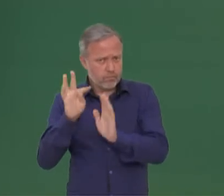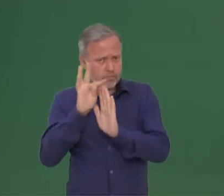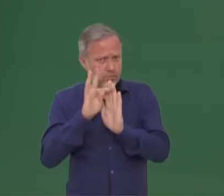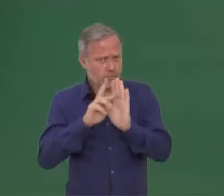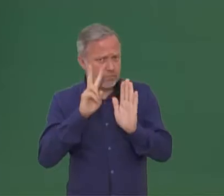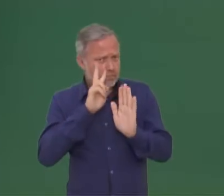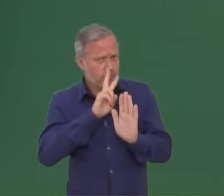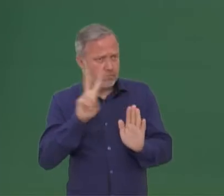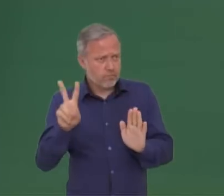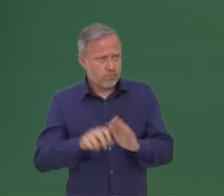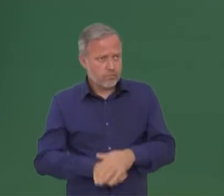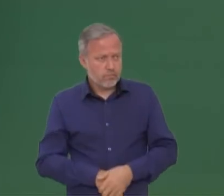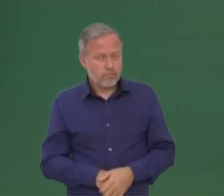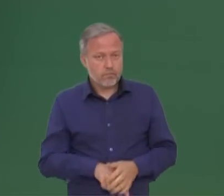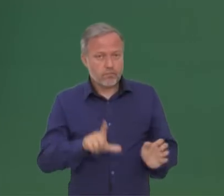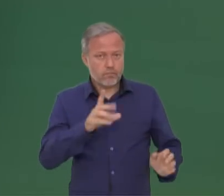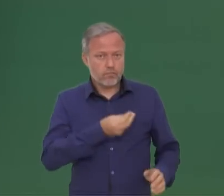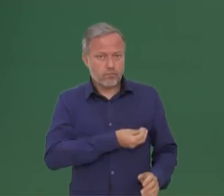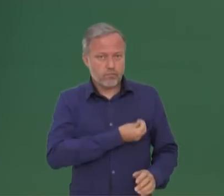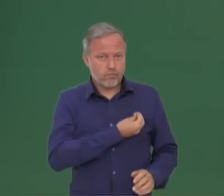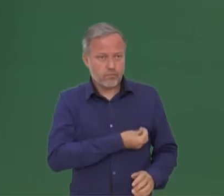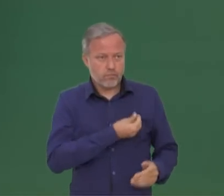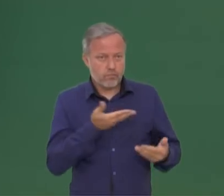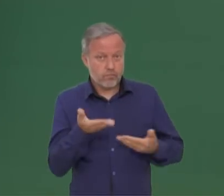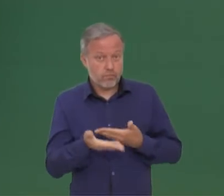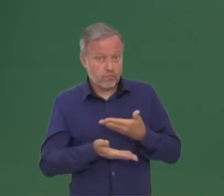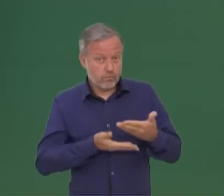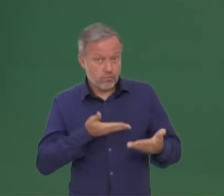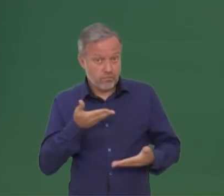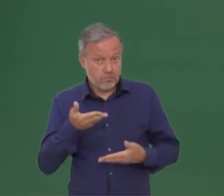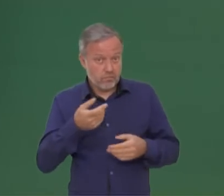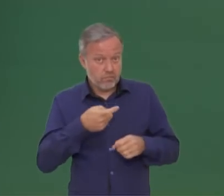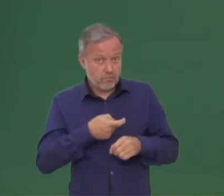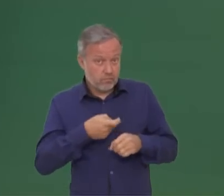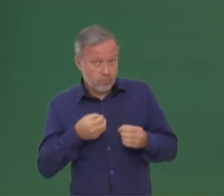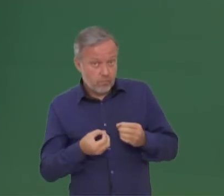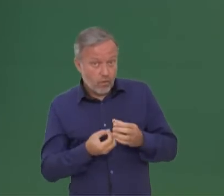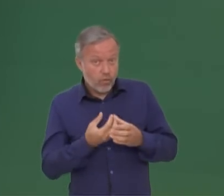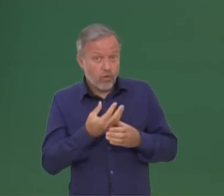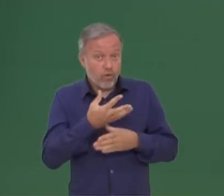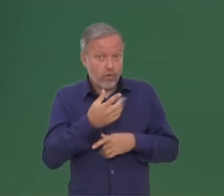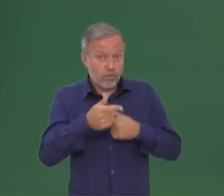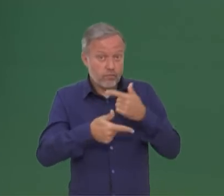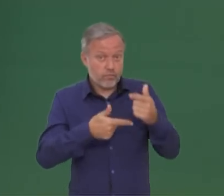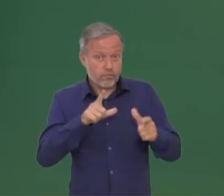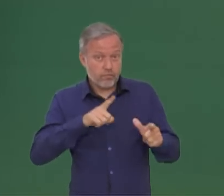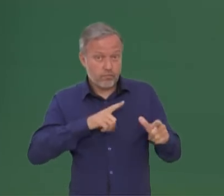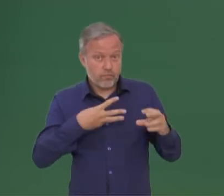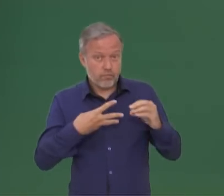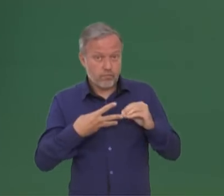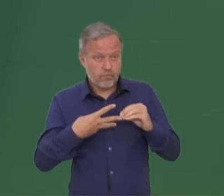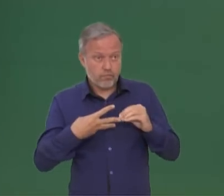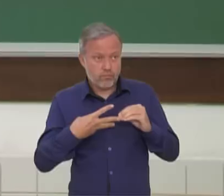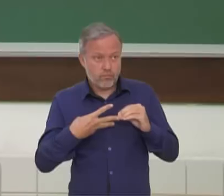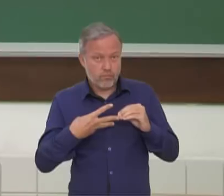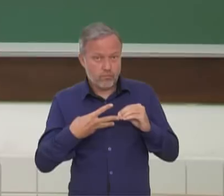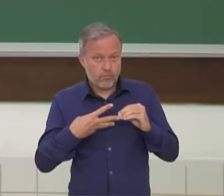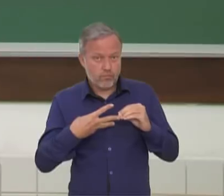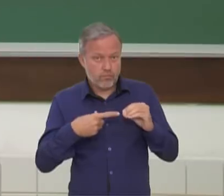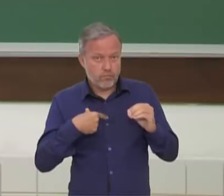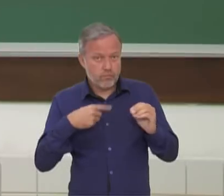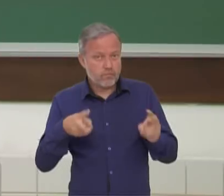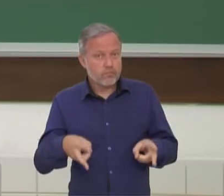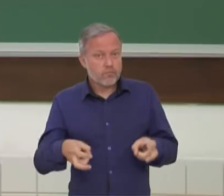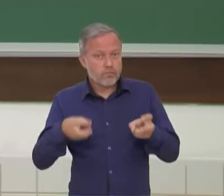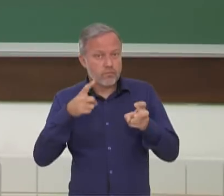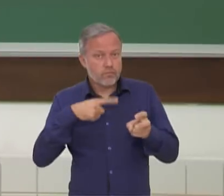para vocês. Os seres vivos diferem da matéria bruta porque são constituídos de células. Então a gente